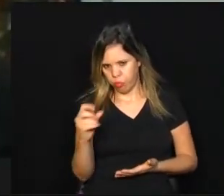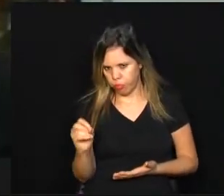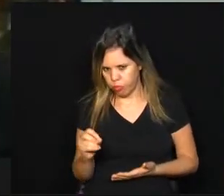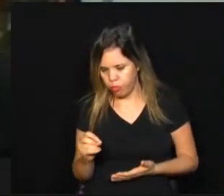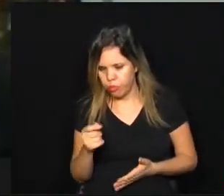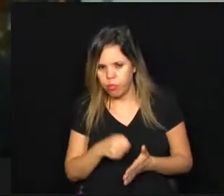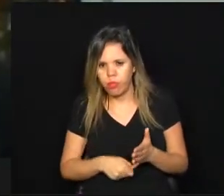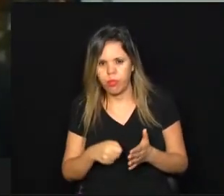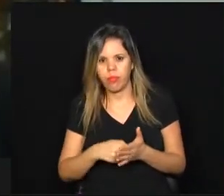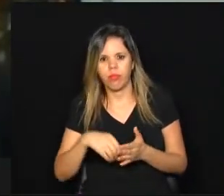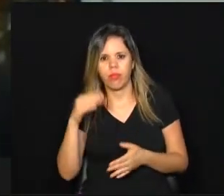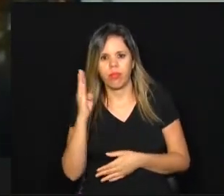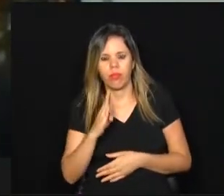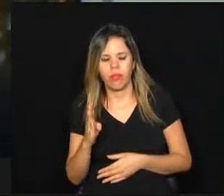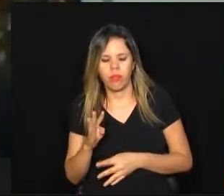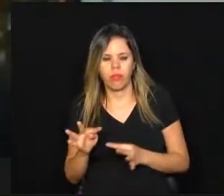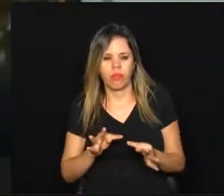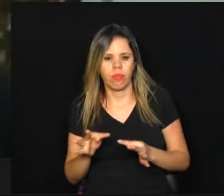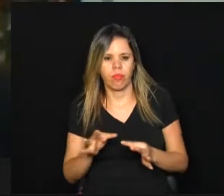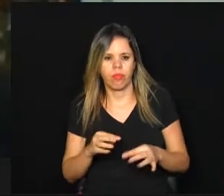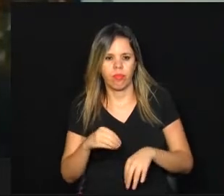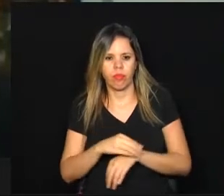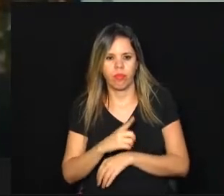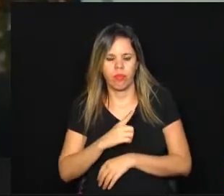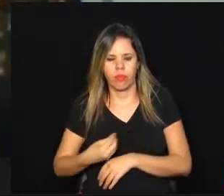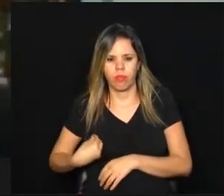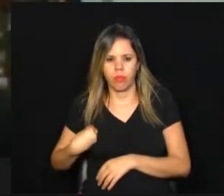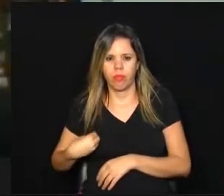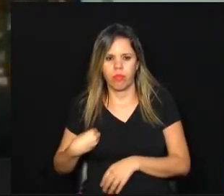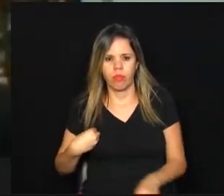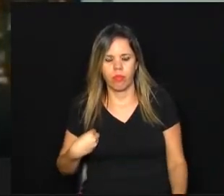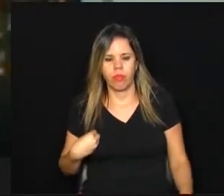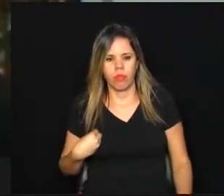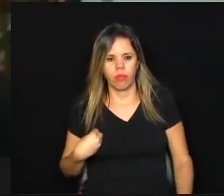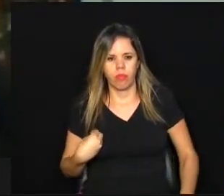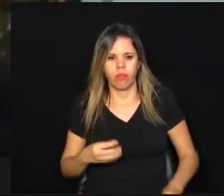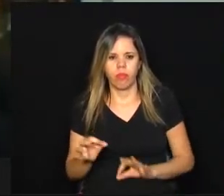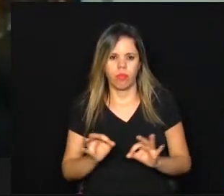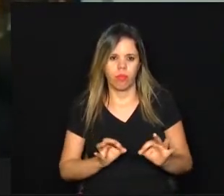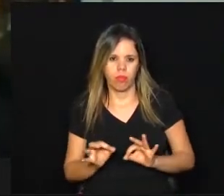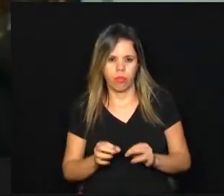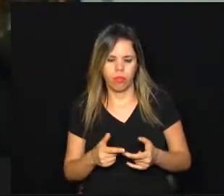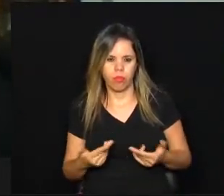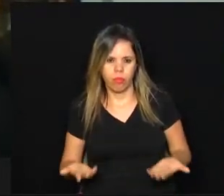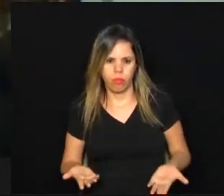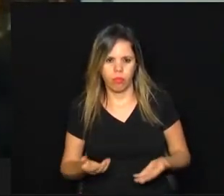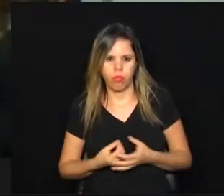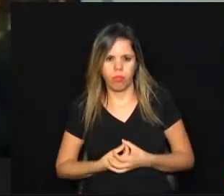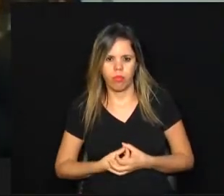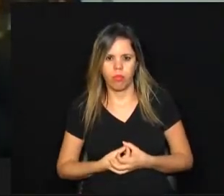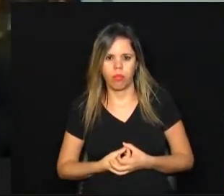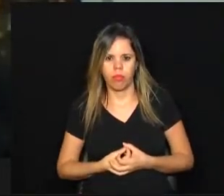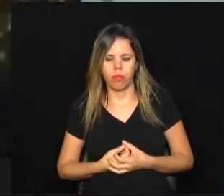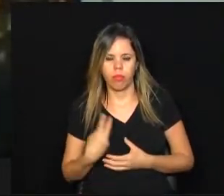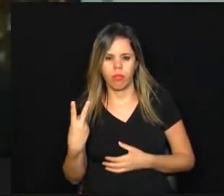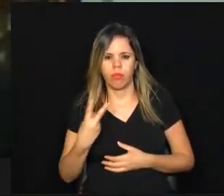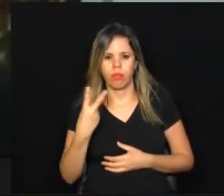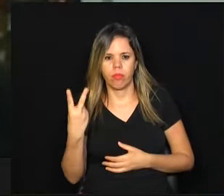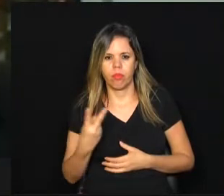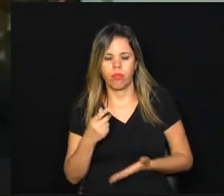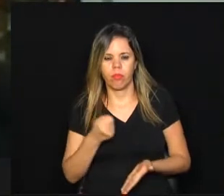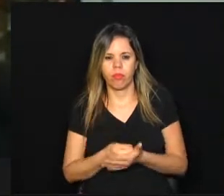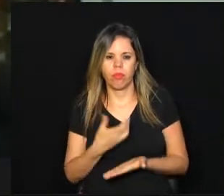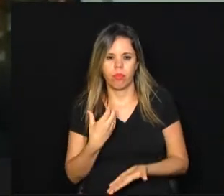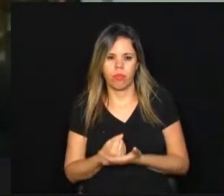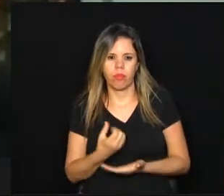Política Nacional do Saneamento, que passaram a existir as agências de regulação. Então, os valores a serem cobrados